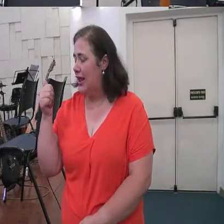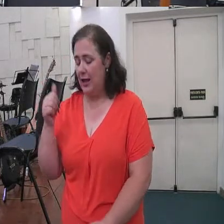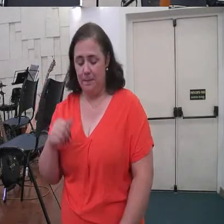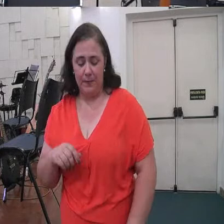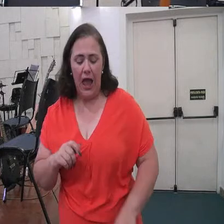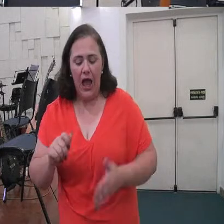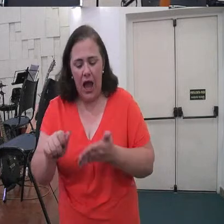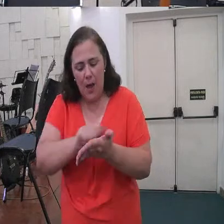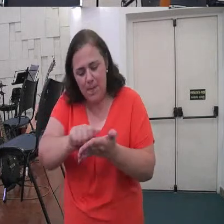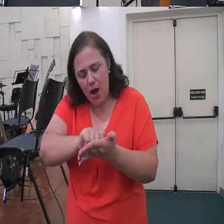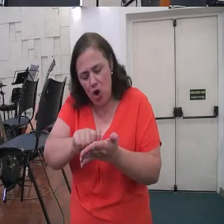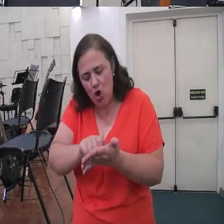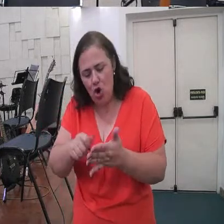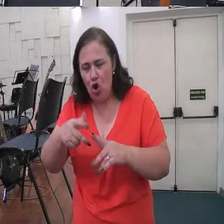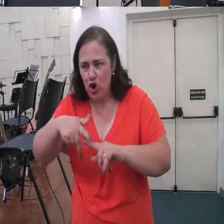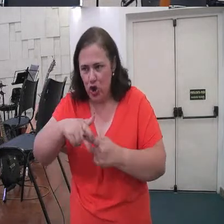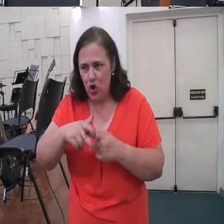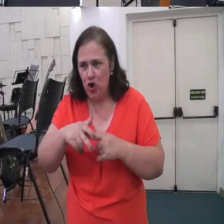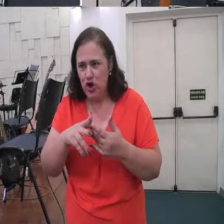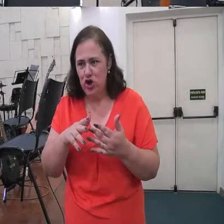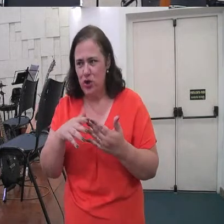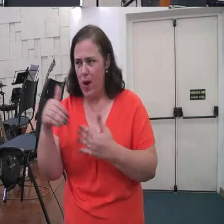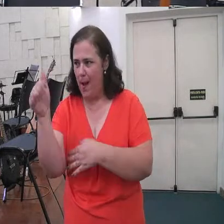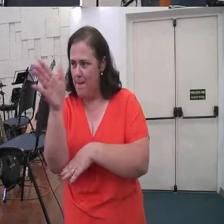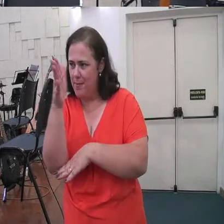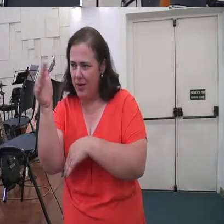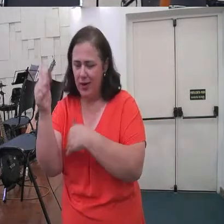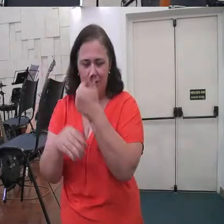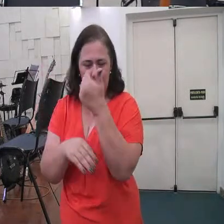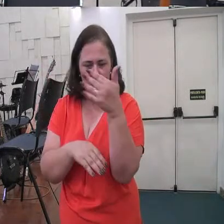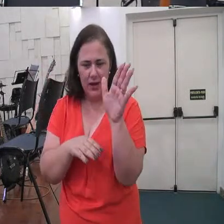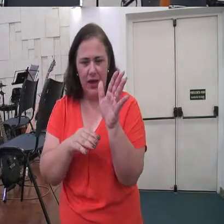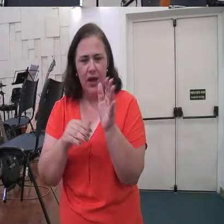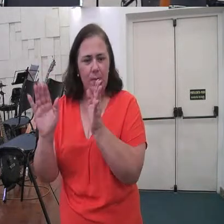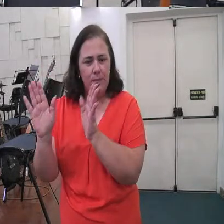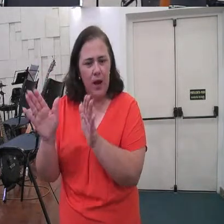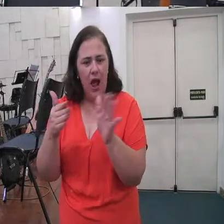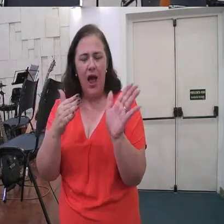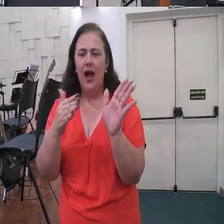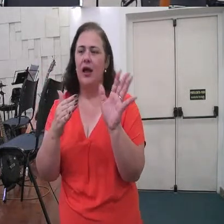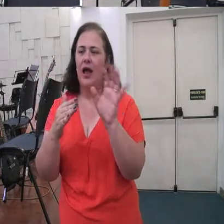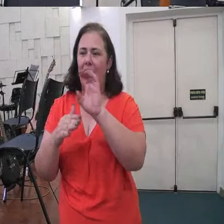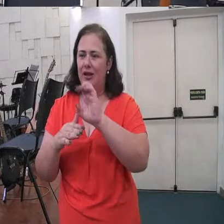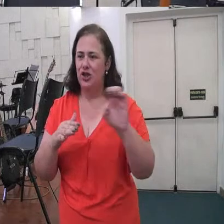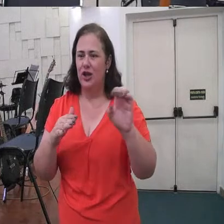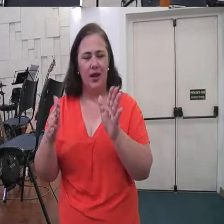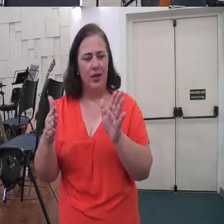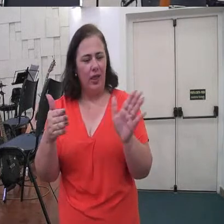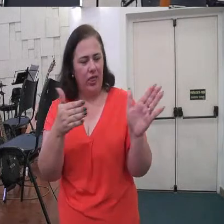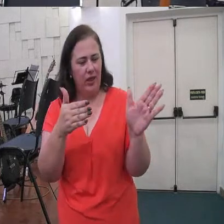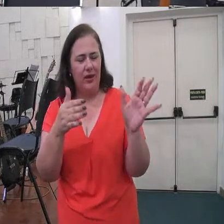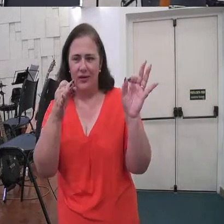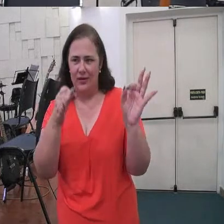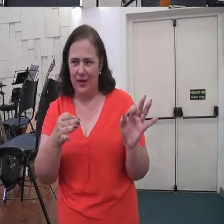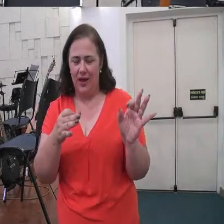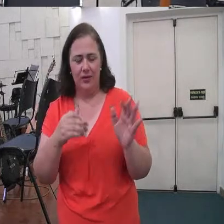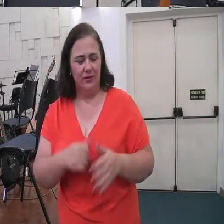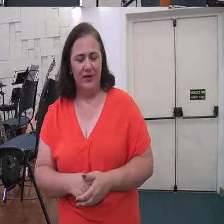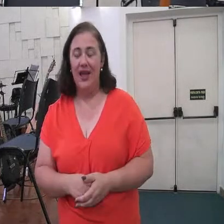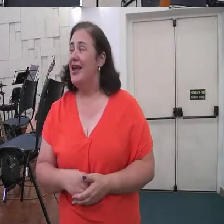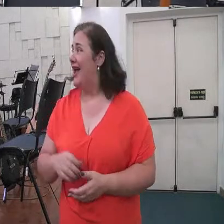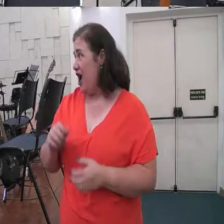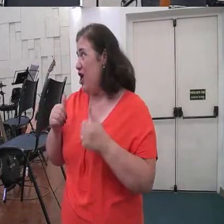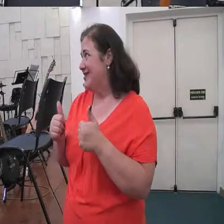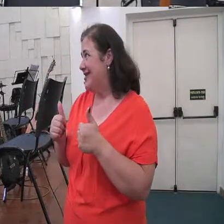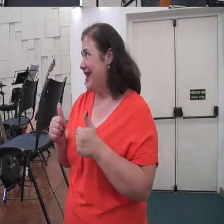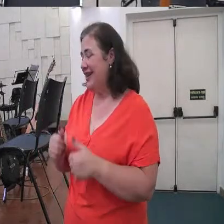o erro. As duas bandeiras precisavam estar na mesma direção. Assim é a vida cristã. Perdoe-me por usar